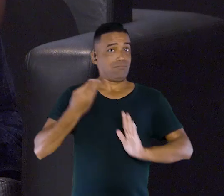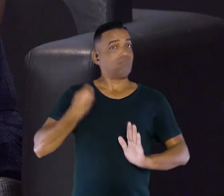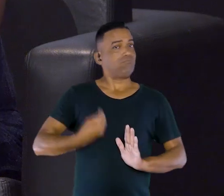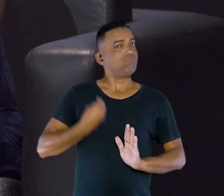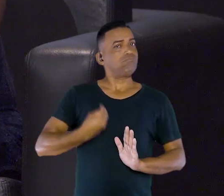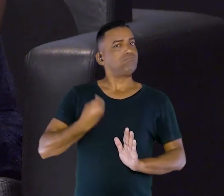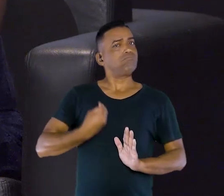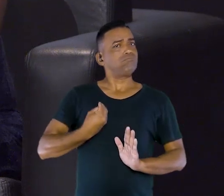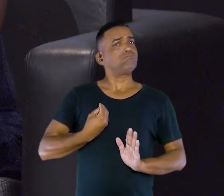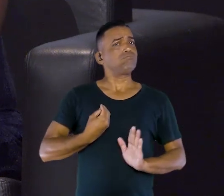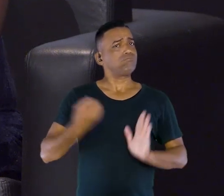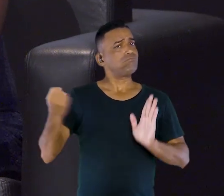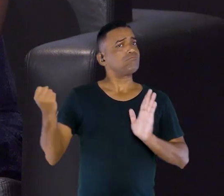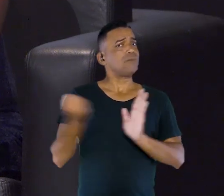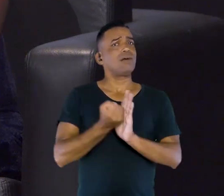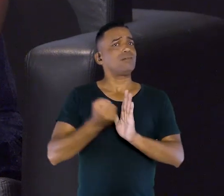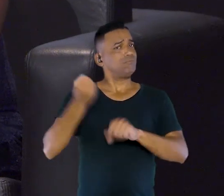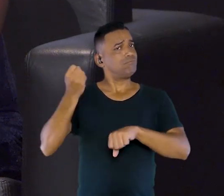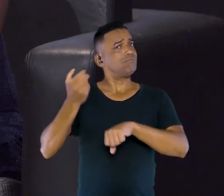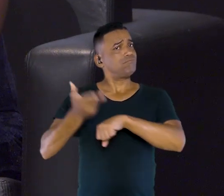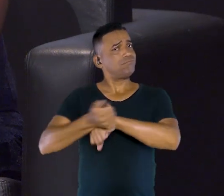São presenças, são